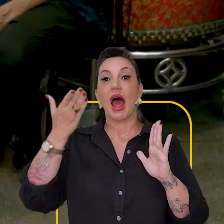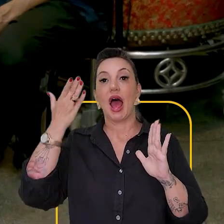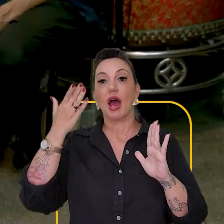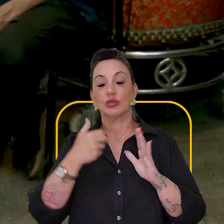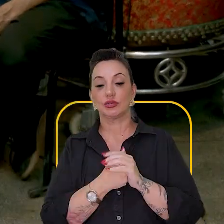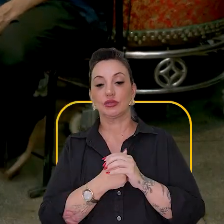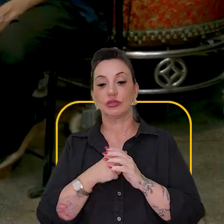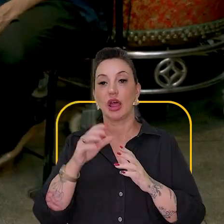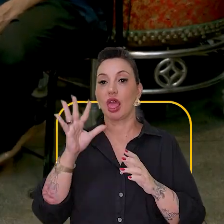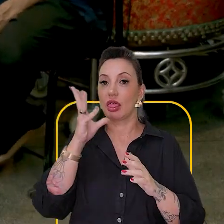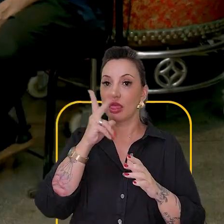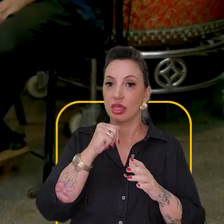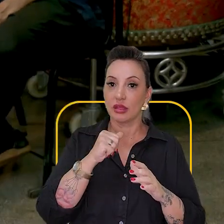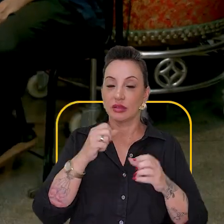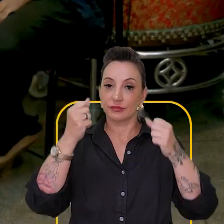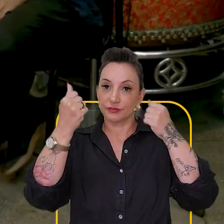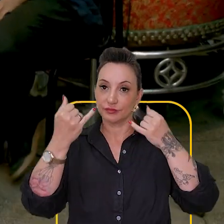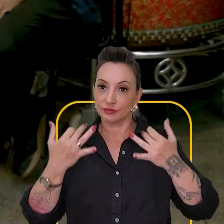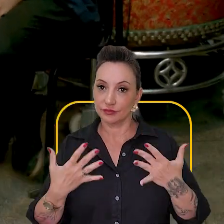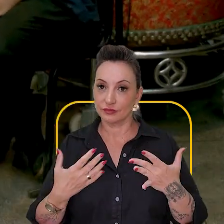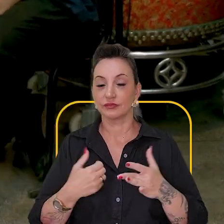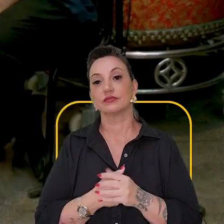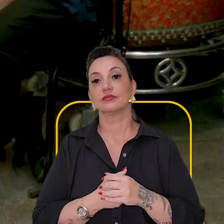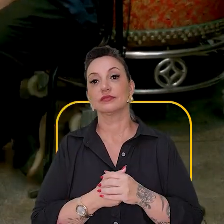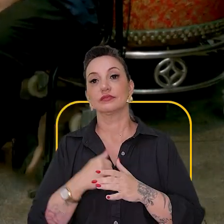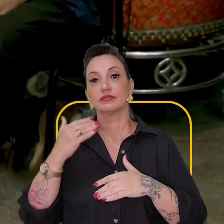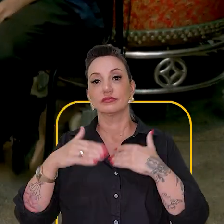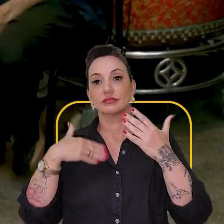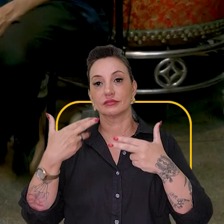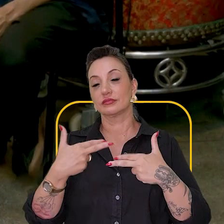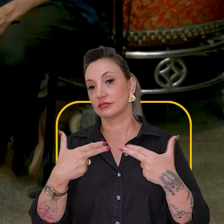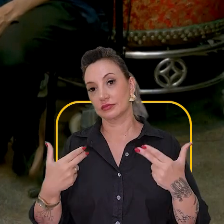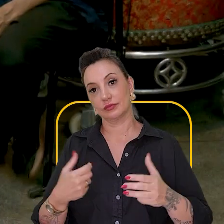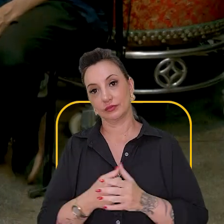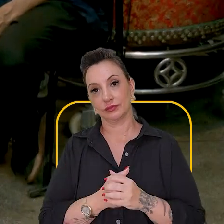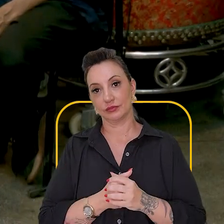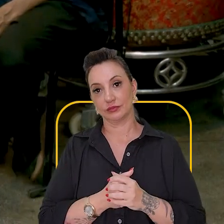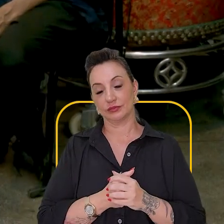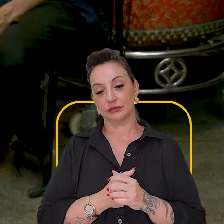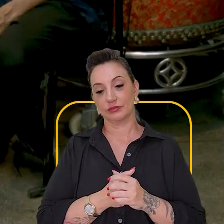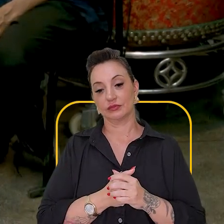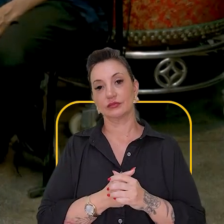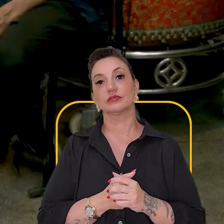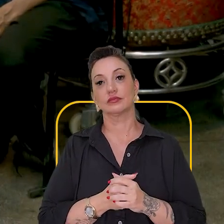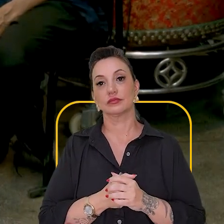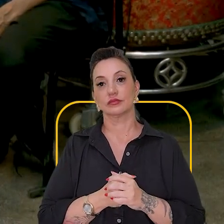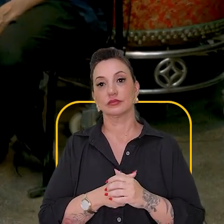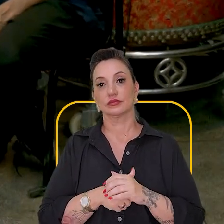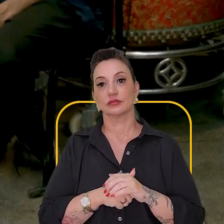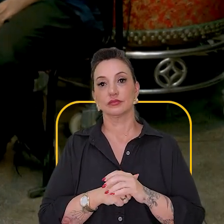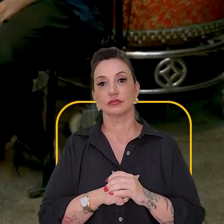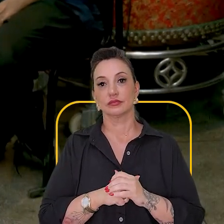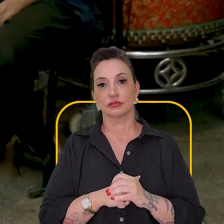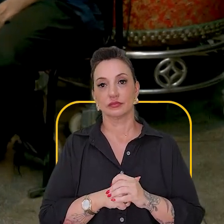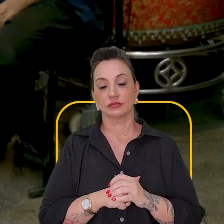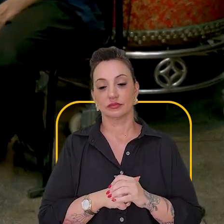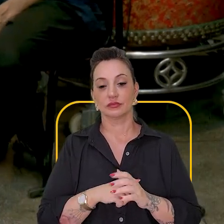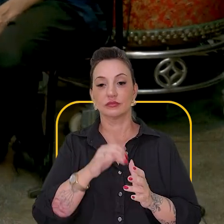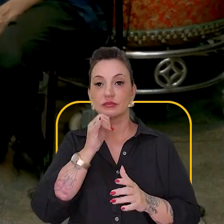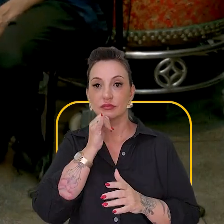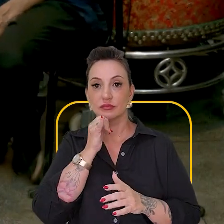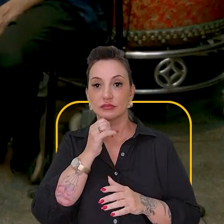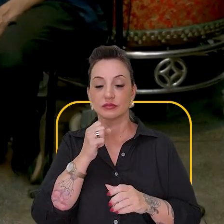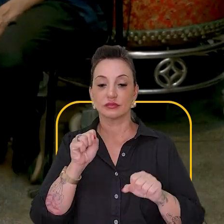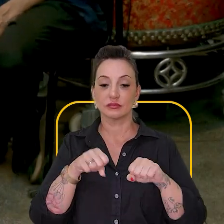alto você tá demorando nessa explicação você pulou tal coisa né porque por